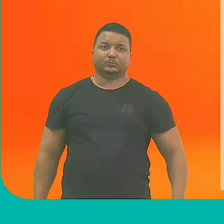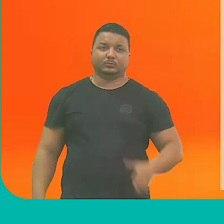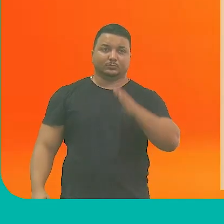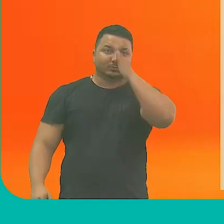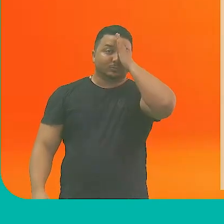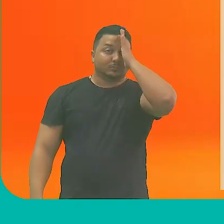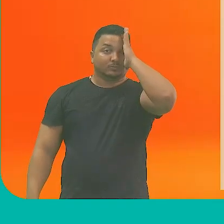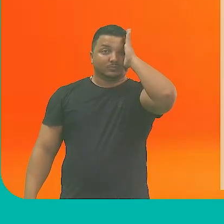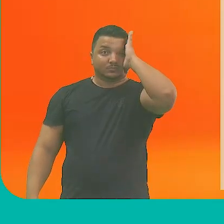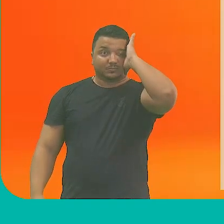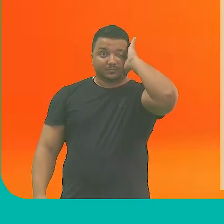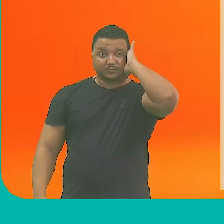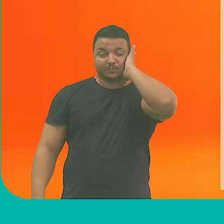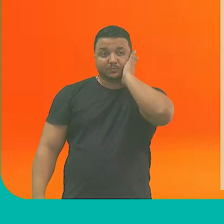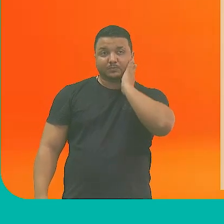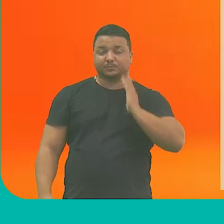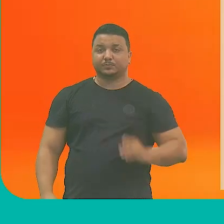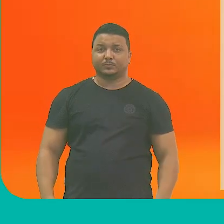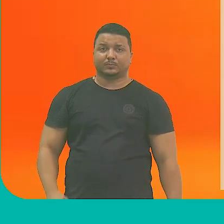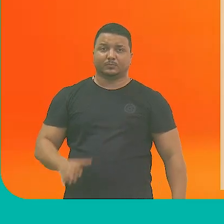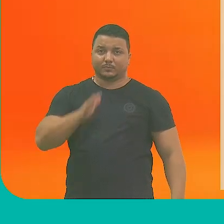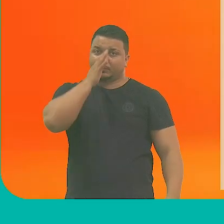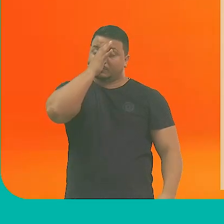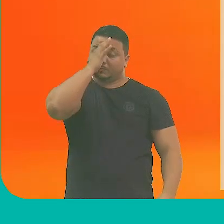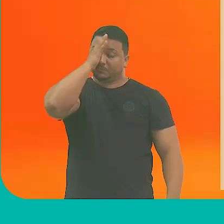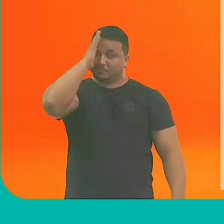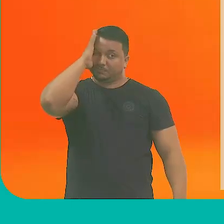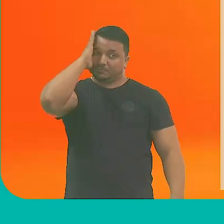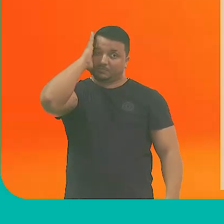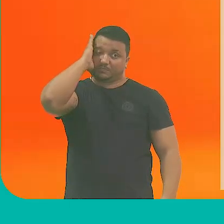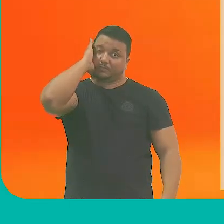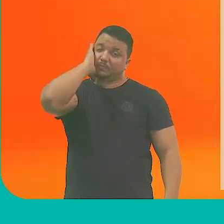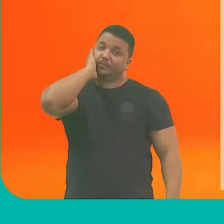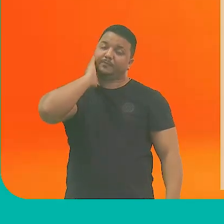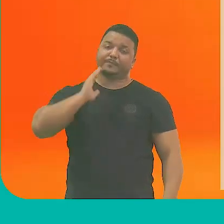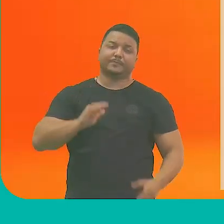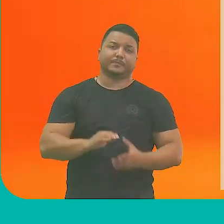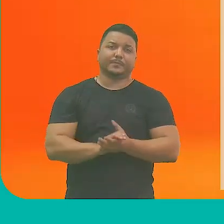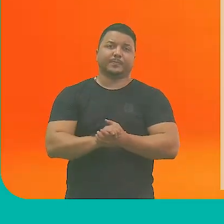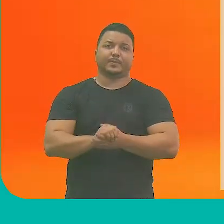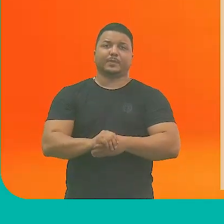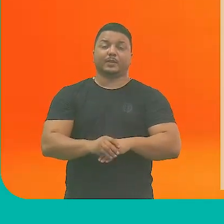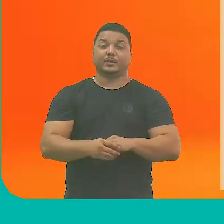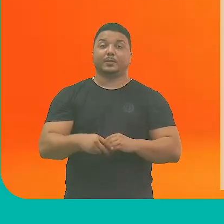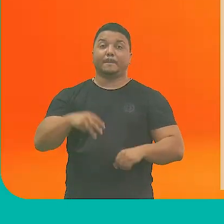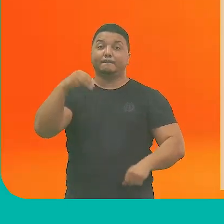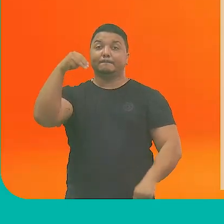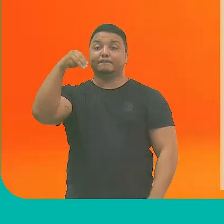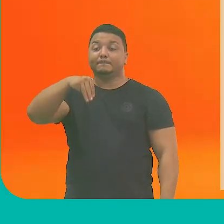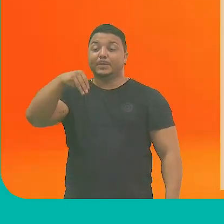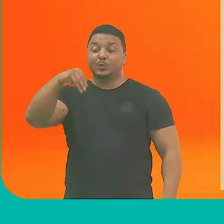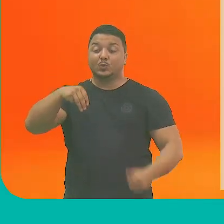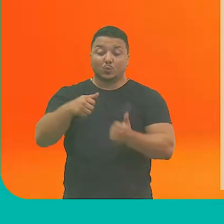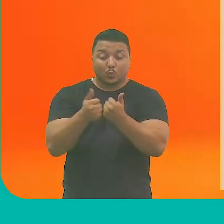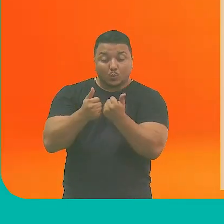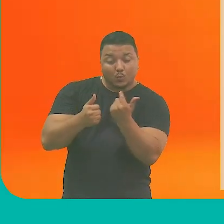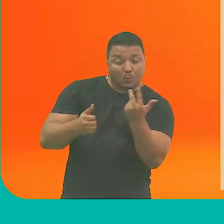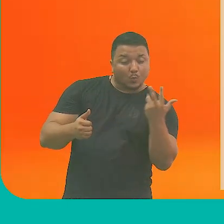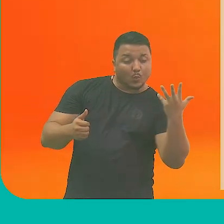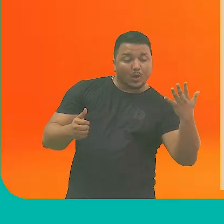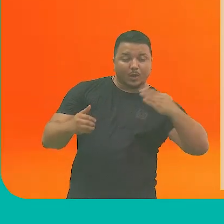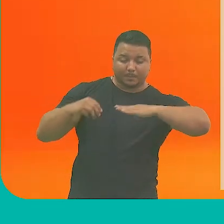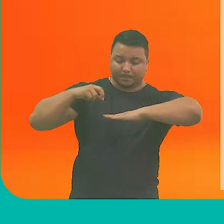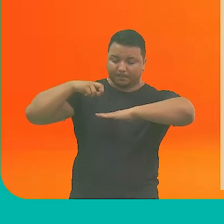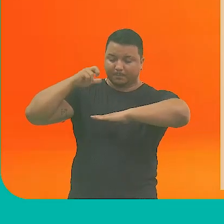vamos continuar. Aí ele diz assim, ó. Por quantos minutos durante